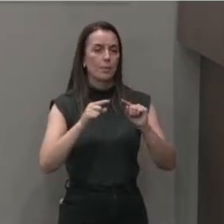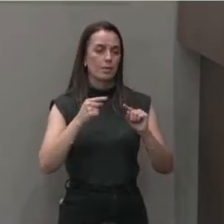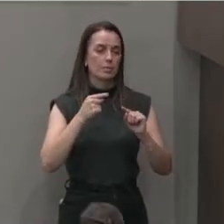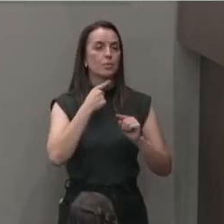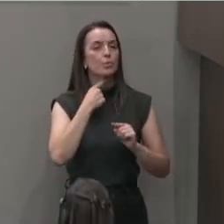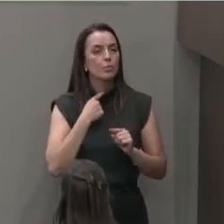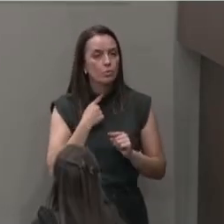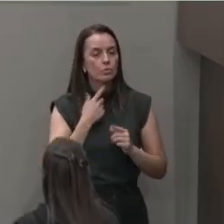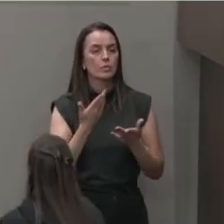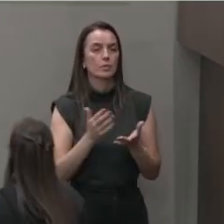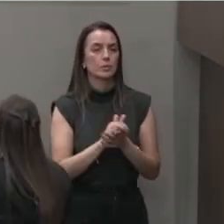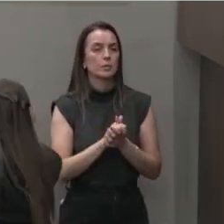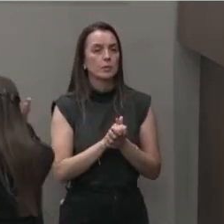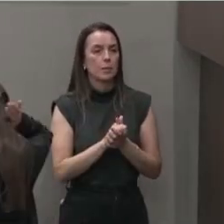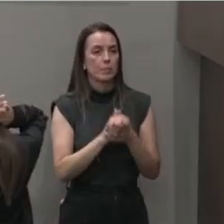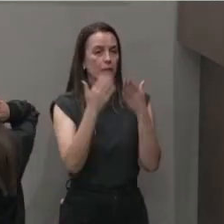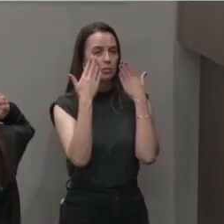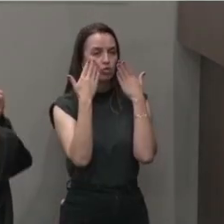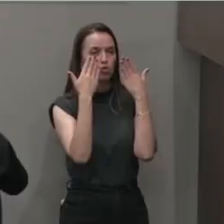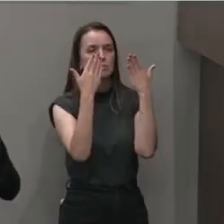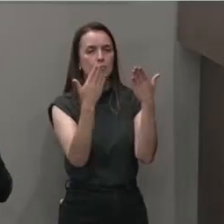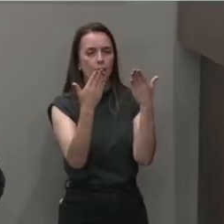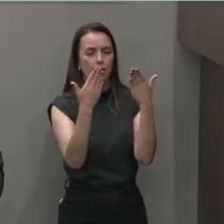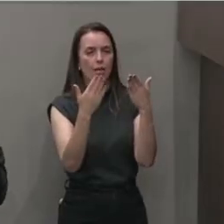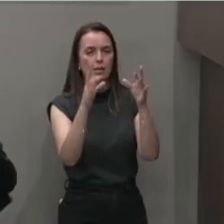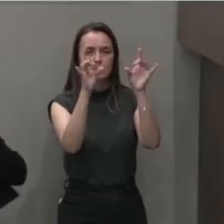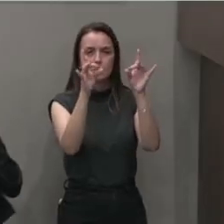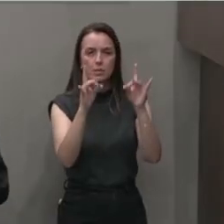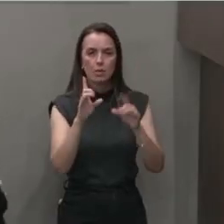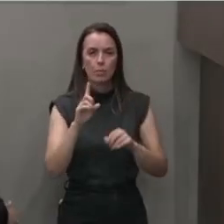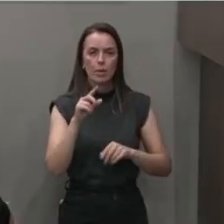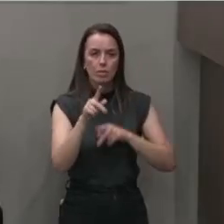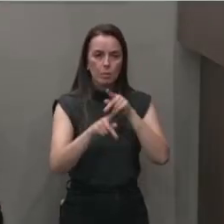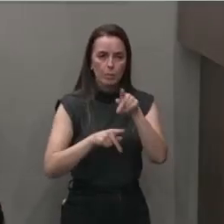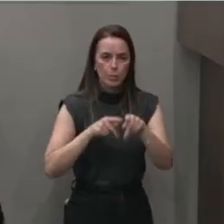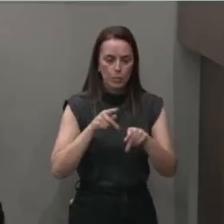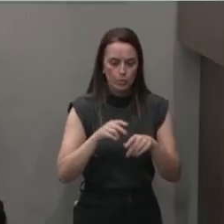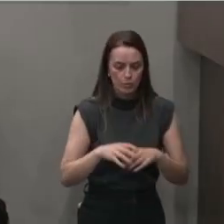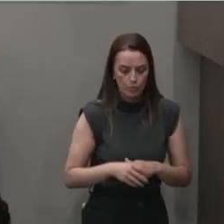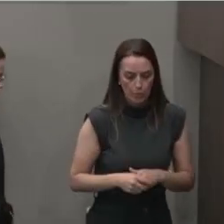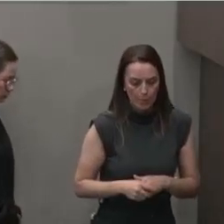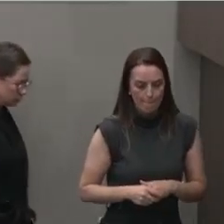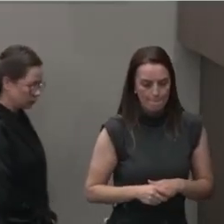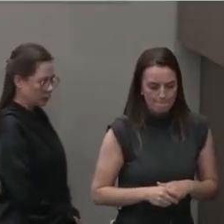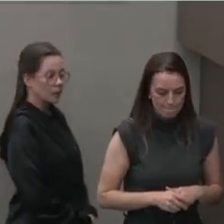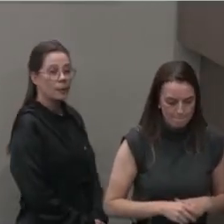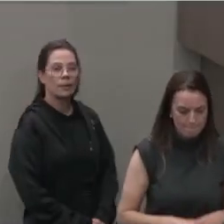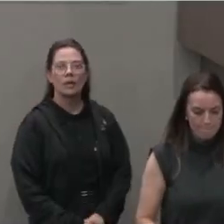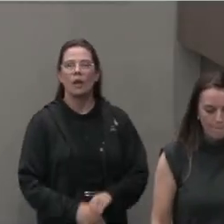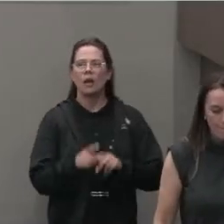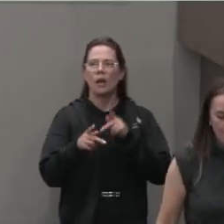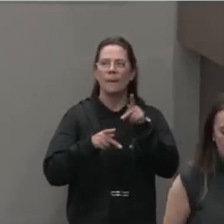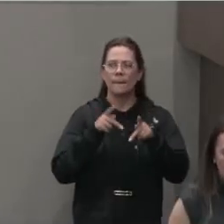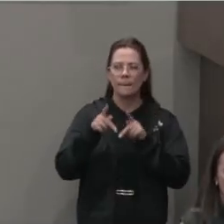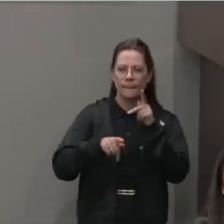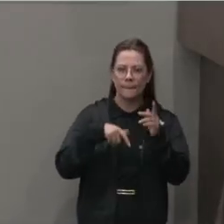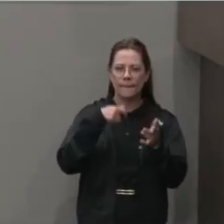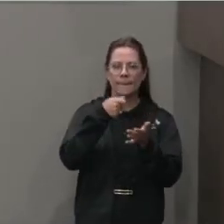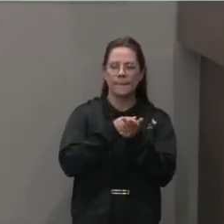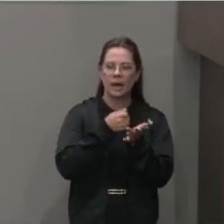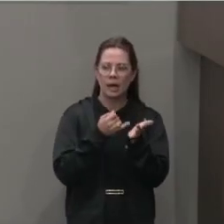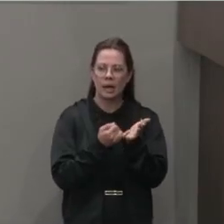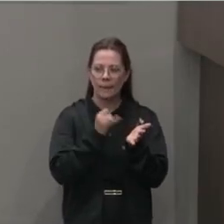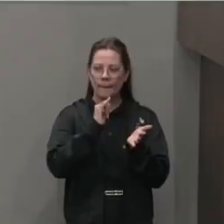de deixar aqui um destaque, especialmente para a nossa população que paga seus impostos. Respeito muito